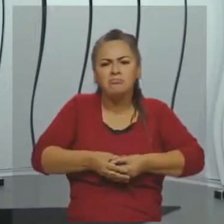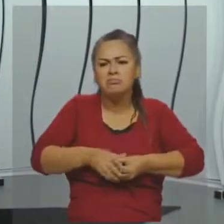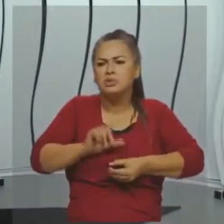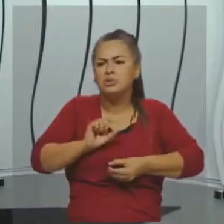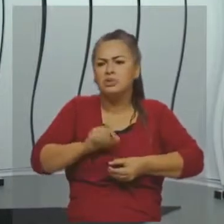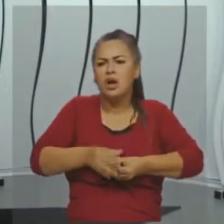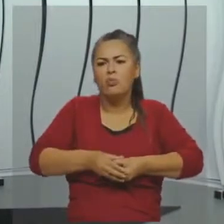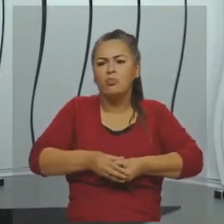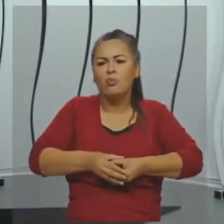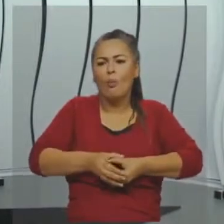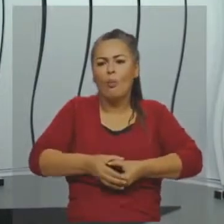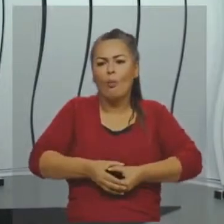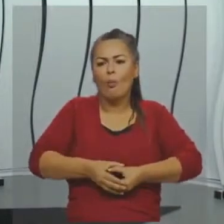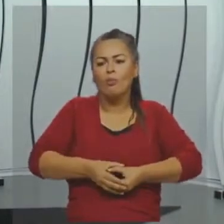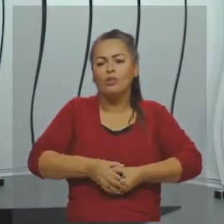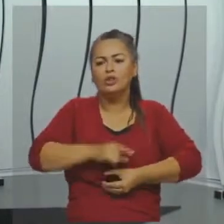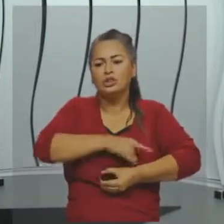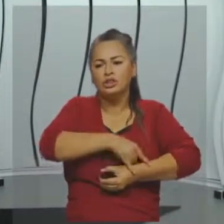urina.